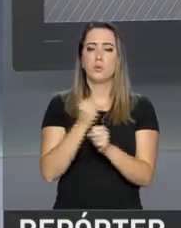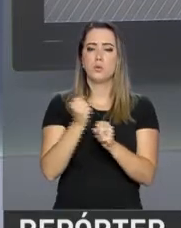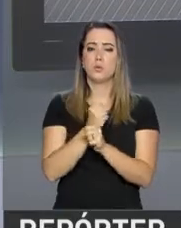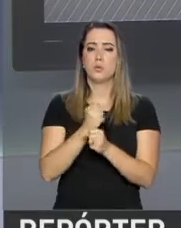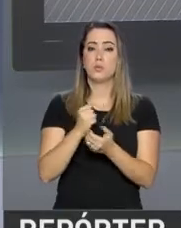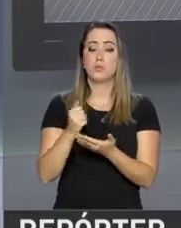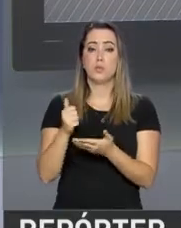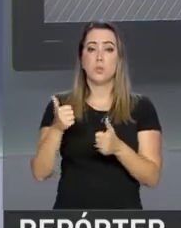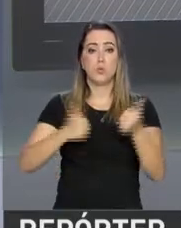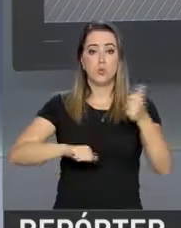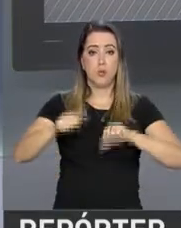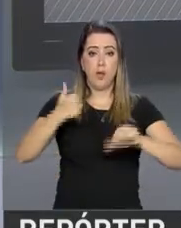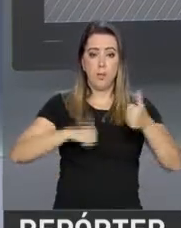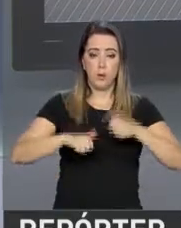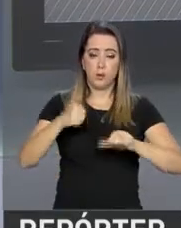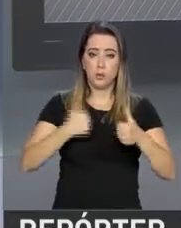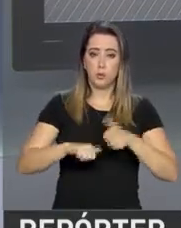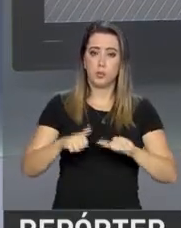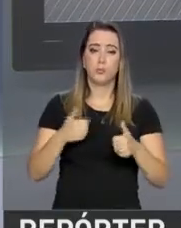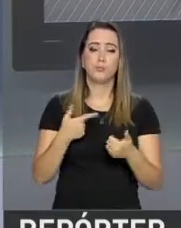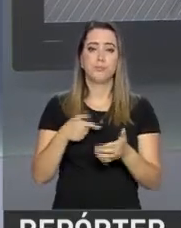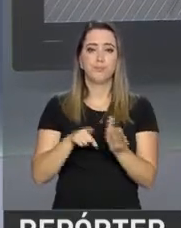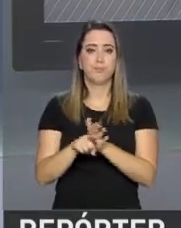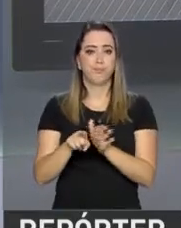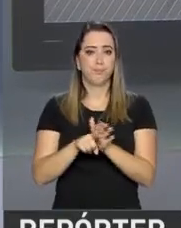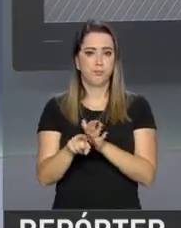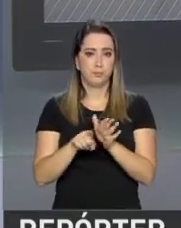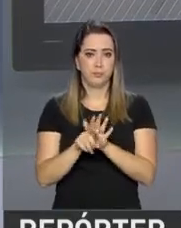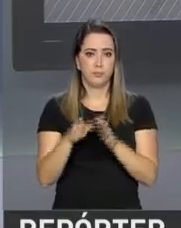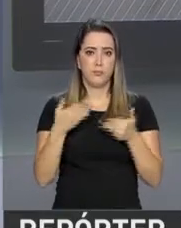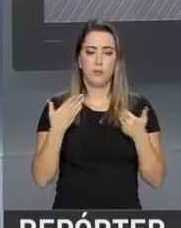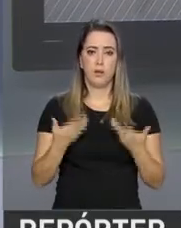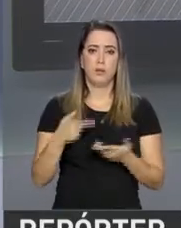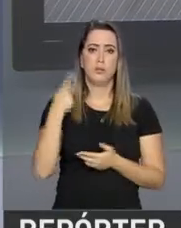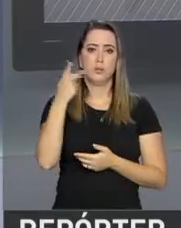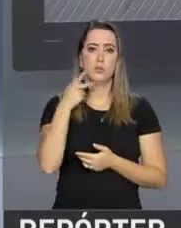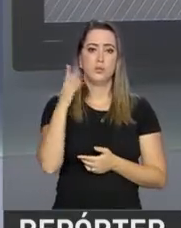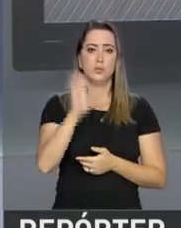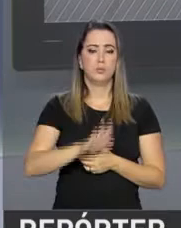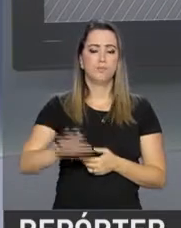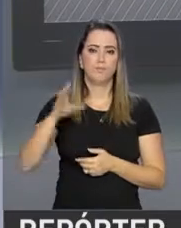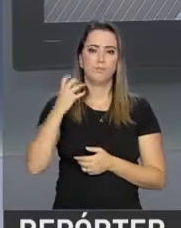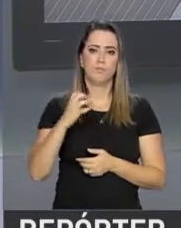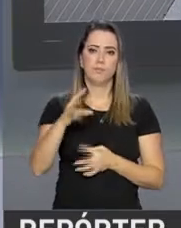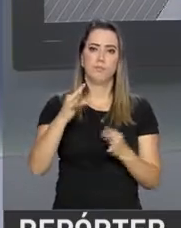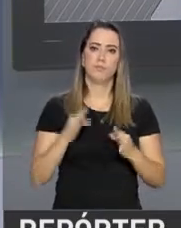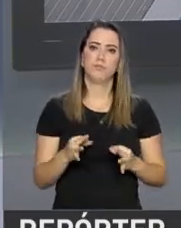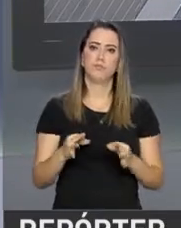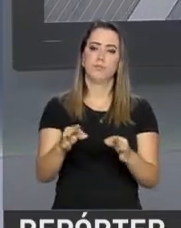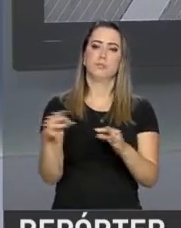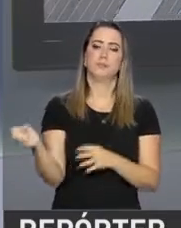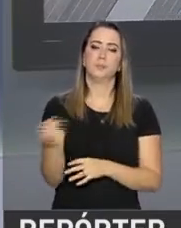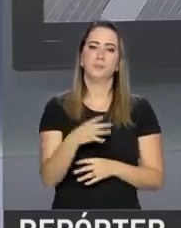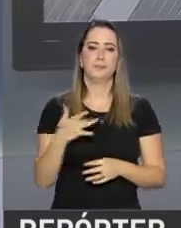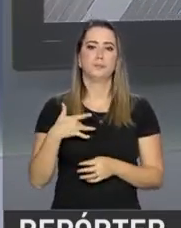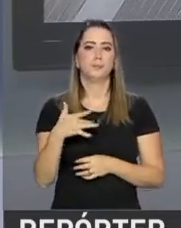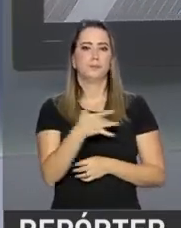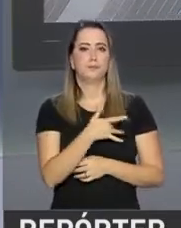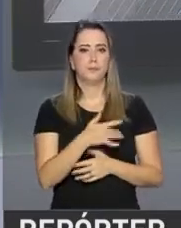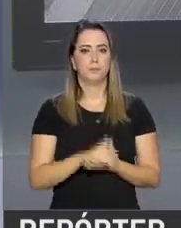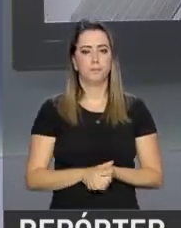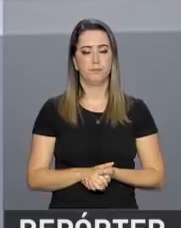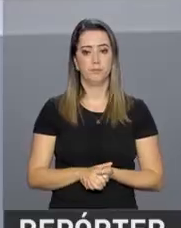de pesquisas com células tronco a medida faz parte da política nacional de ciência tecnologia e inovação em